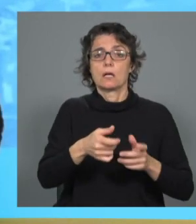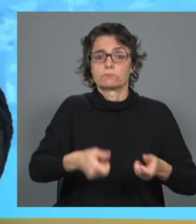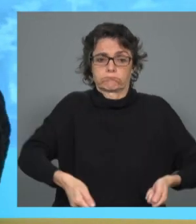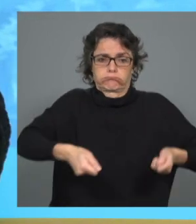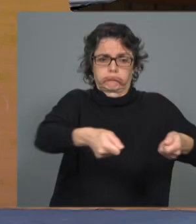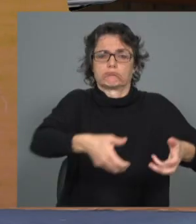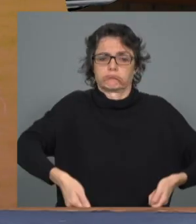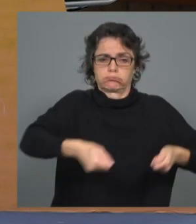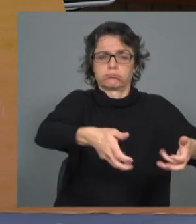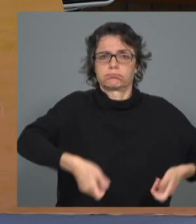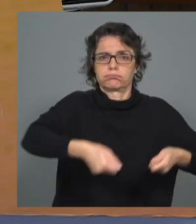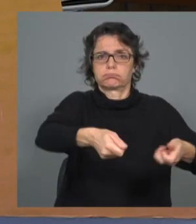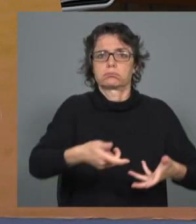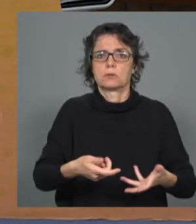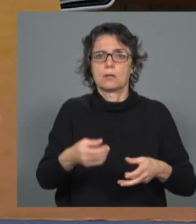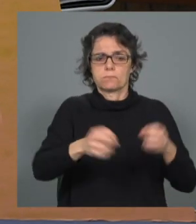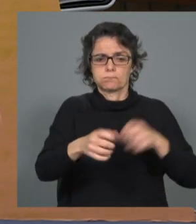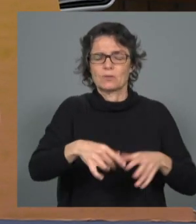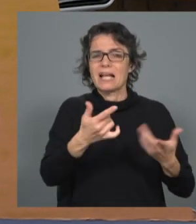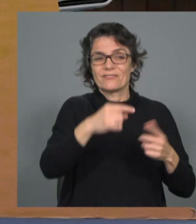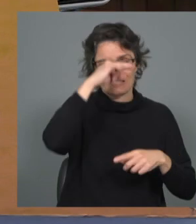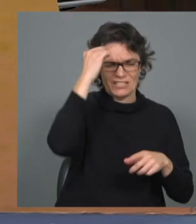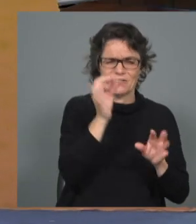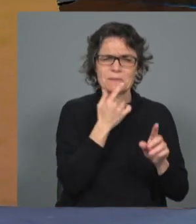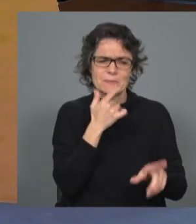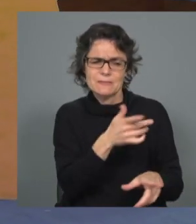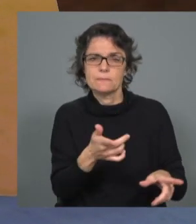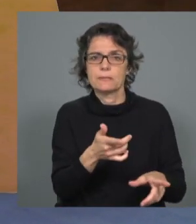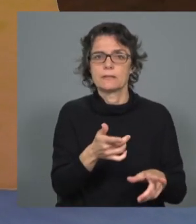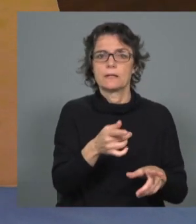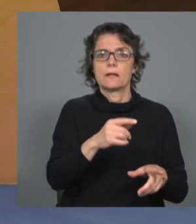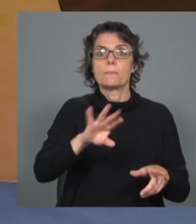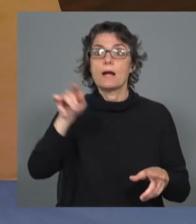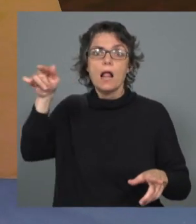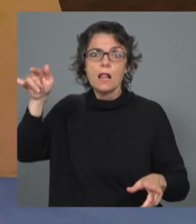uma variedade muito grande de coisas lá dentro e às vezes é difícil encontrar o que se quer